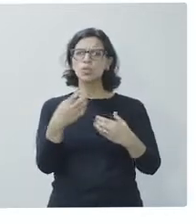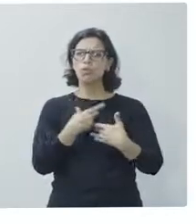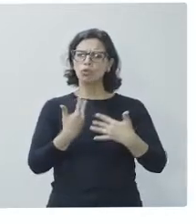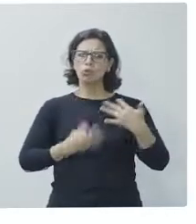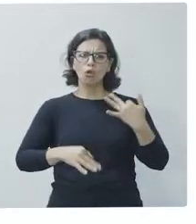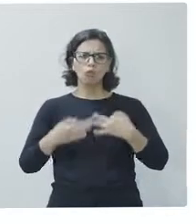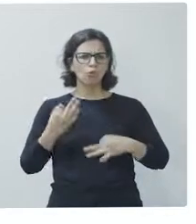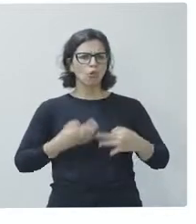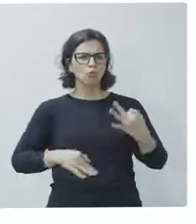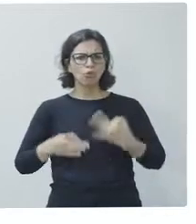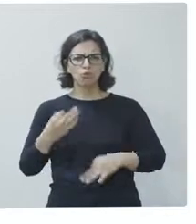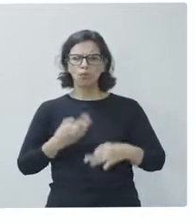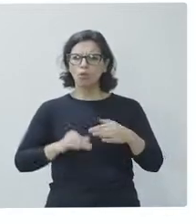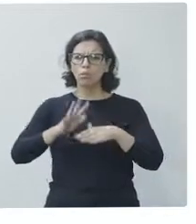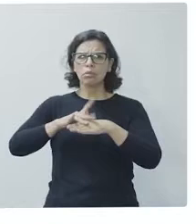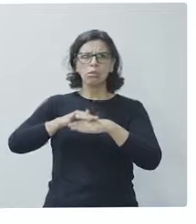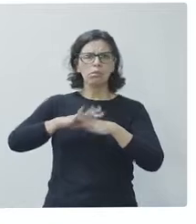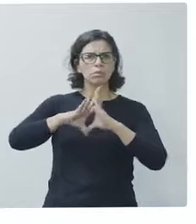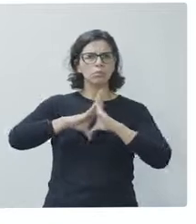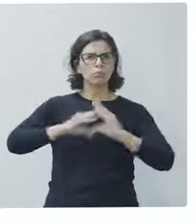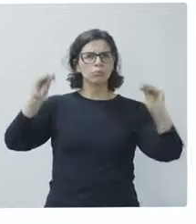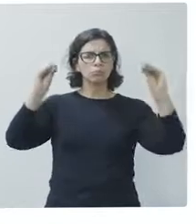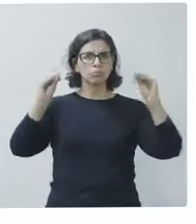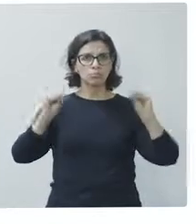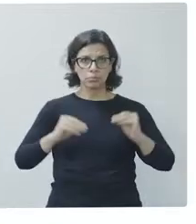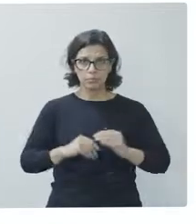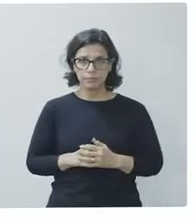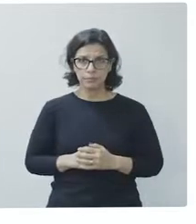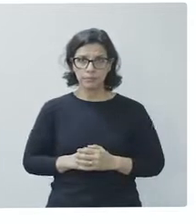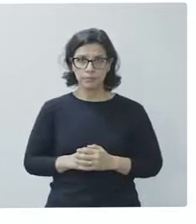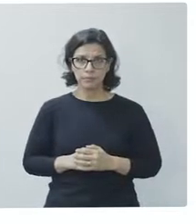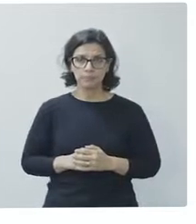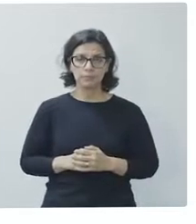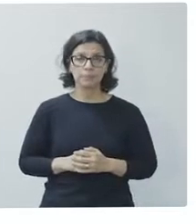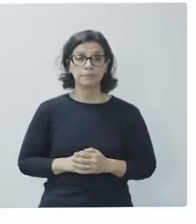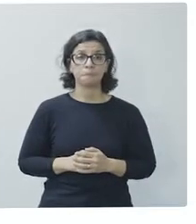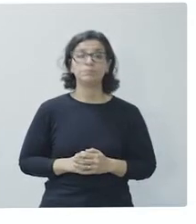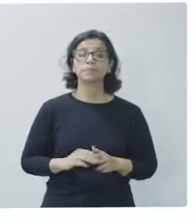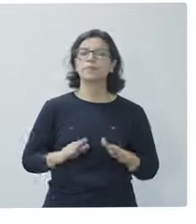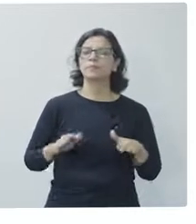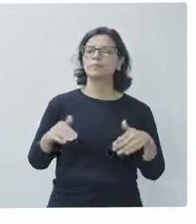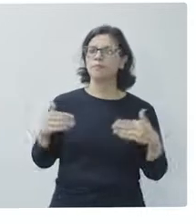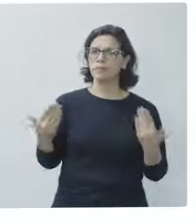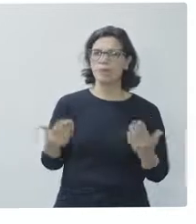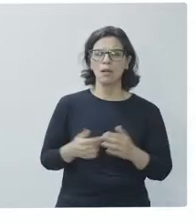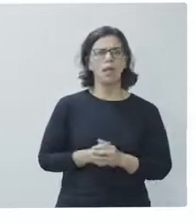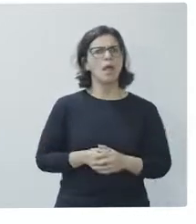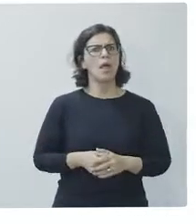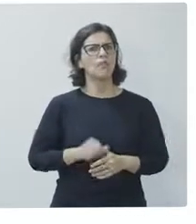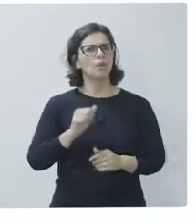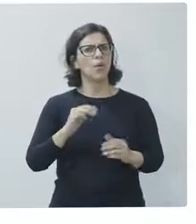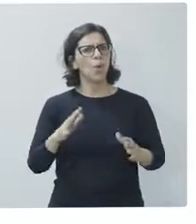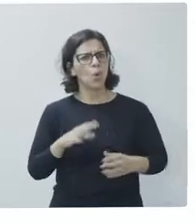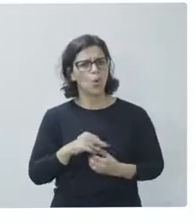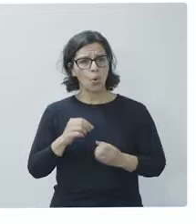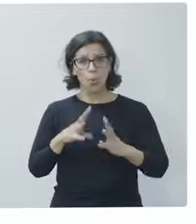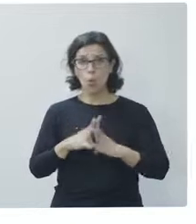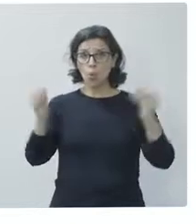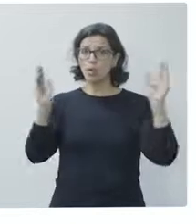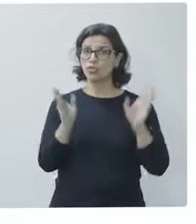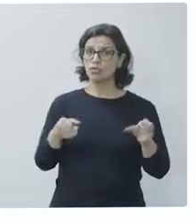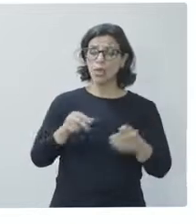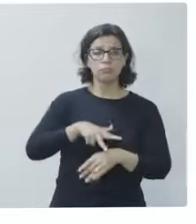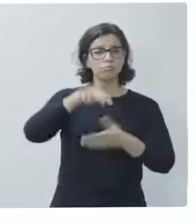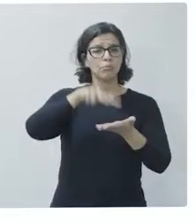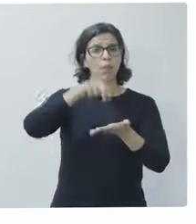os sintomas de sua terrível enfermidade tinham desaparecido. Estou curada! Exclamou